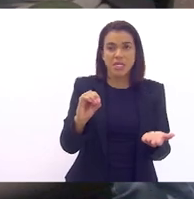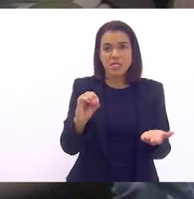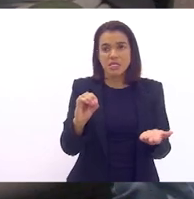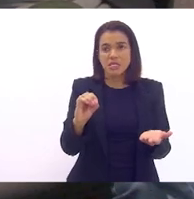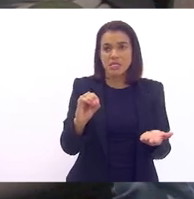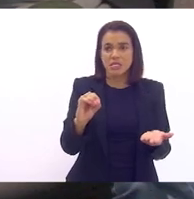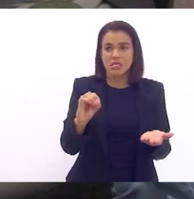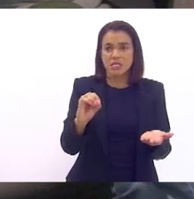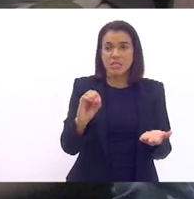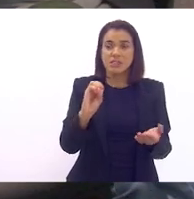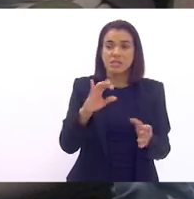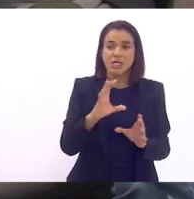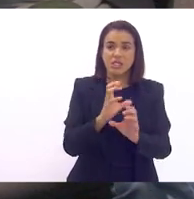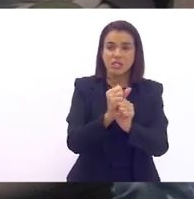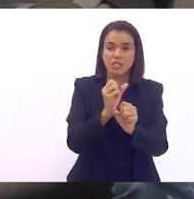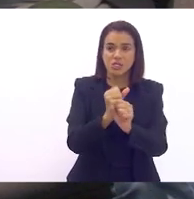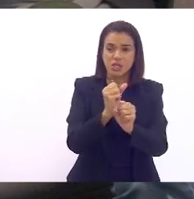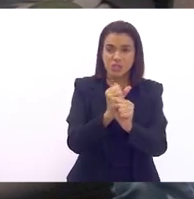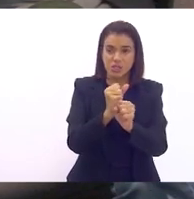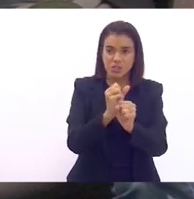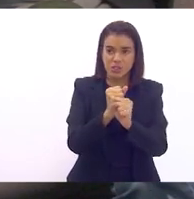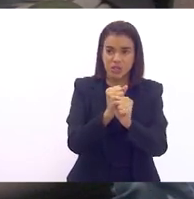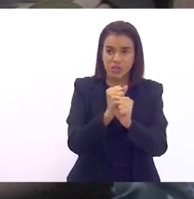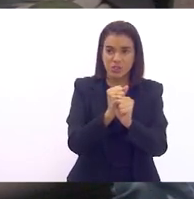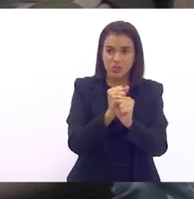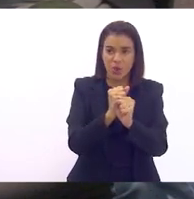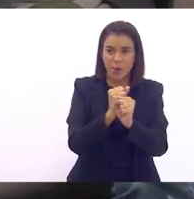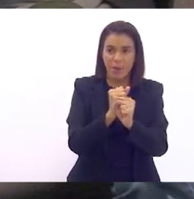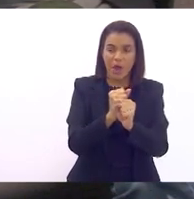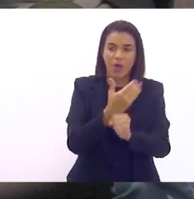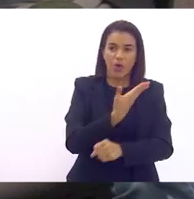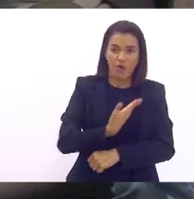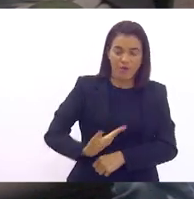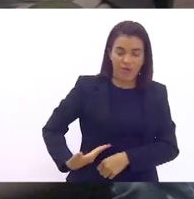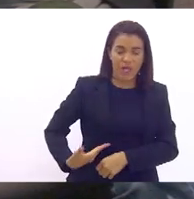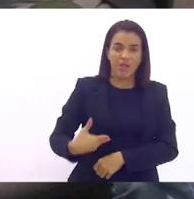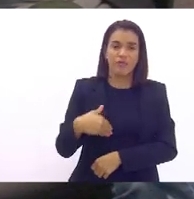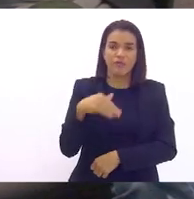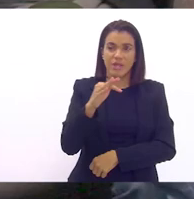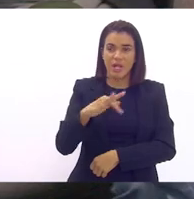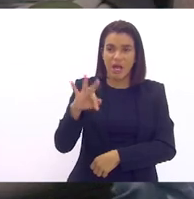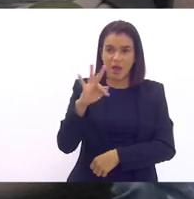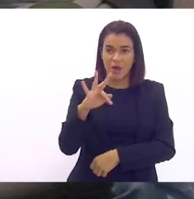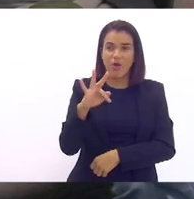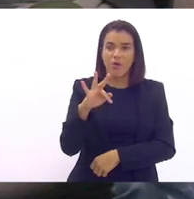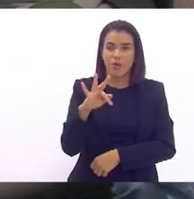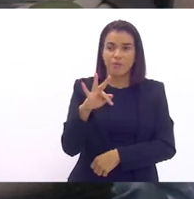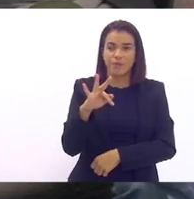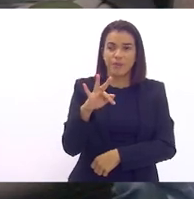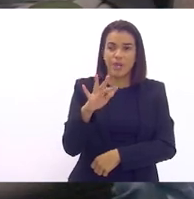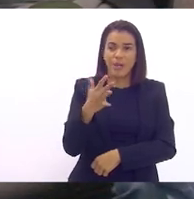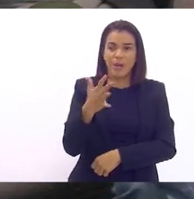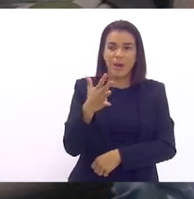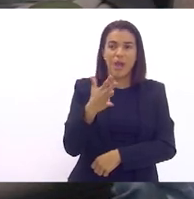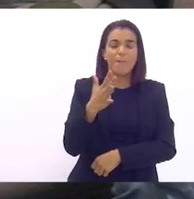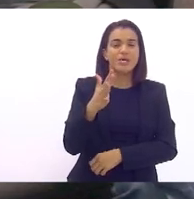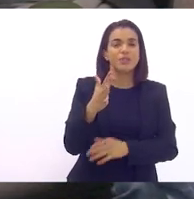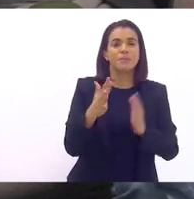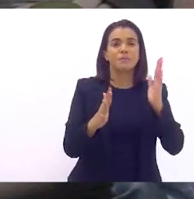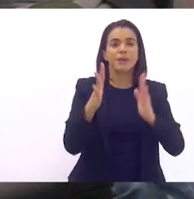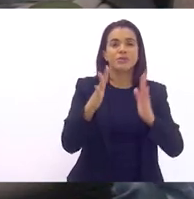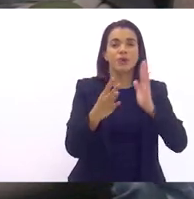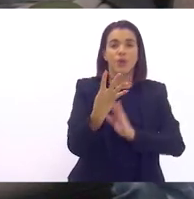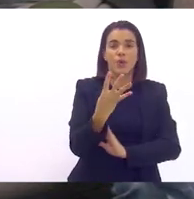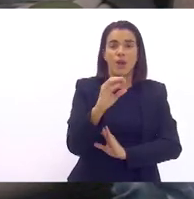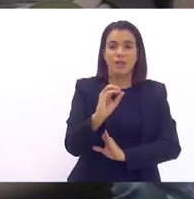verdade funcionar o estado compra governo federal compra prefeituras compra equivale a 40% orçamento